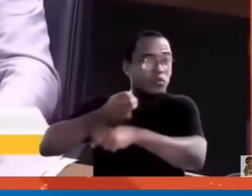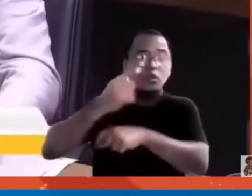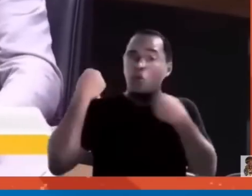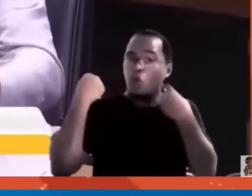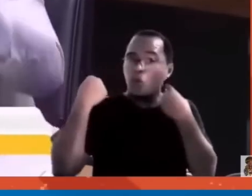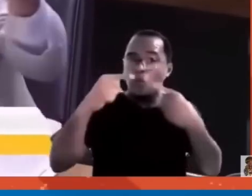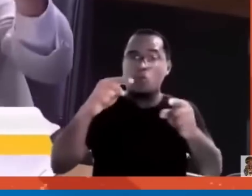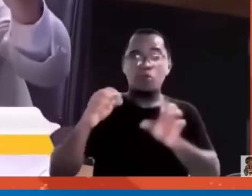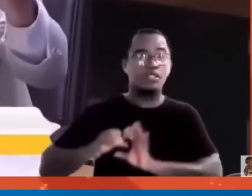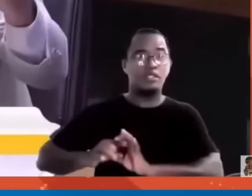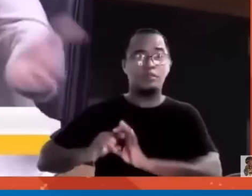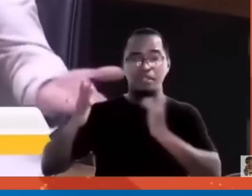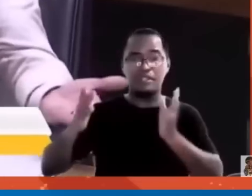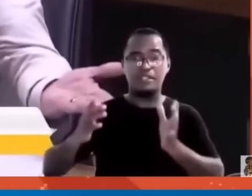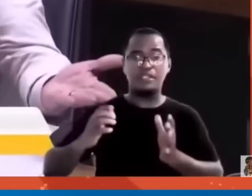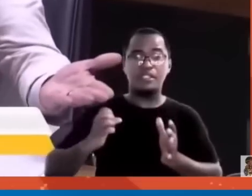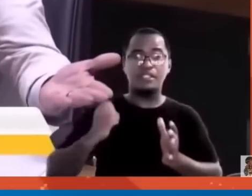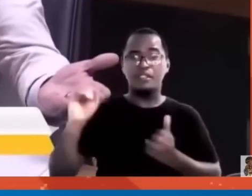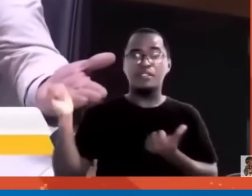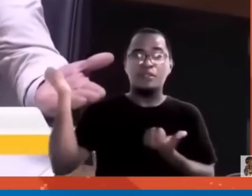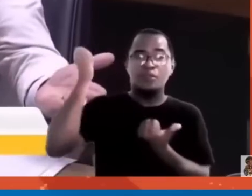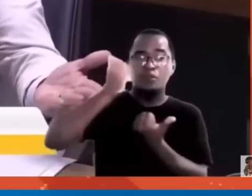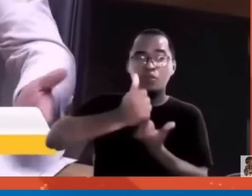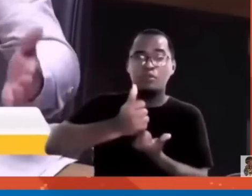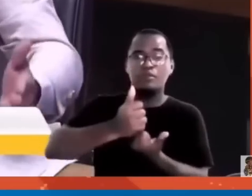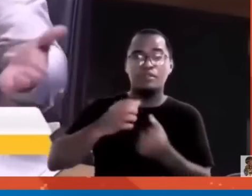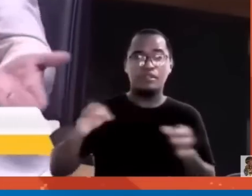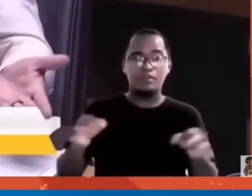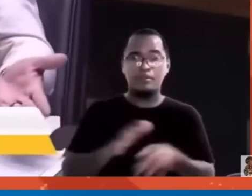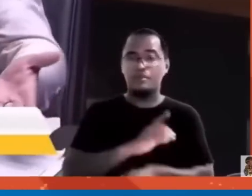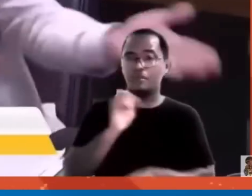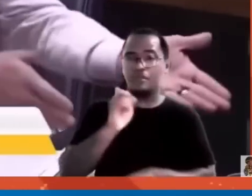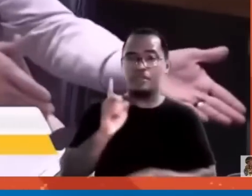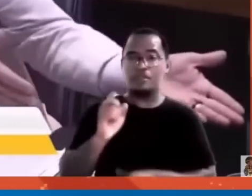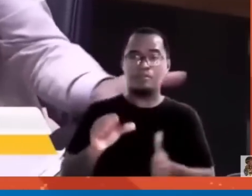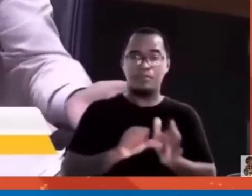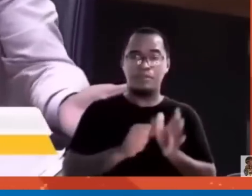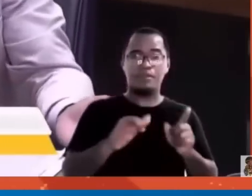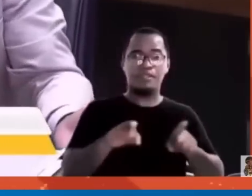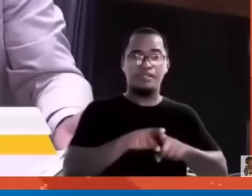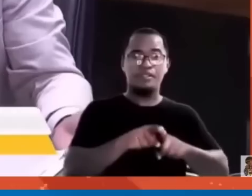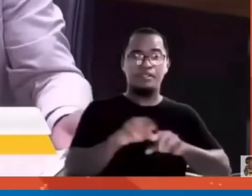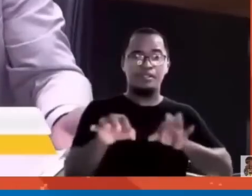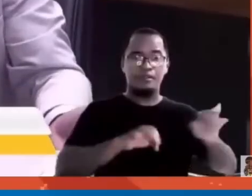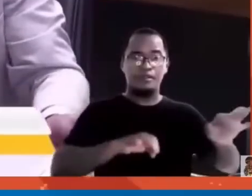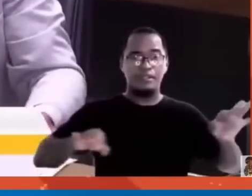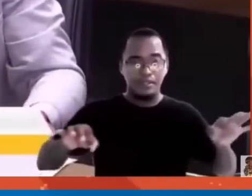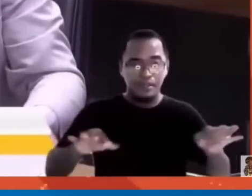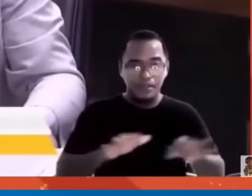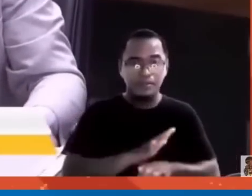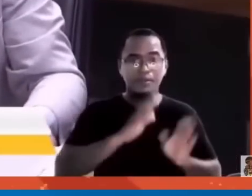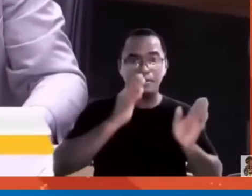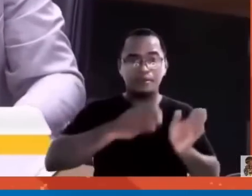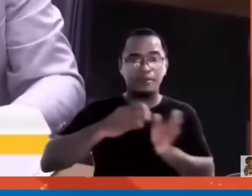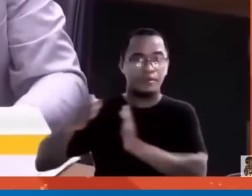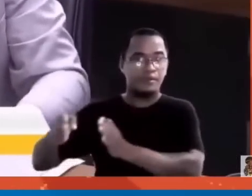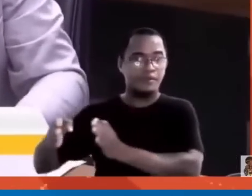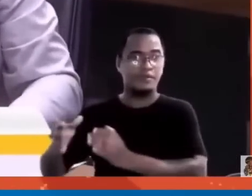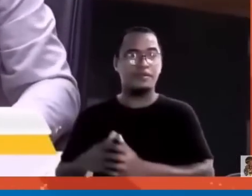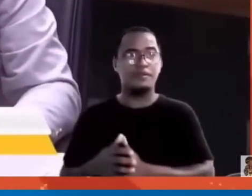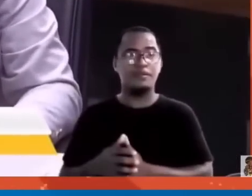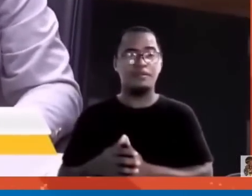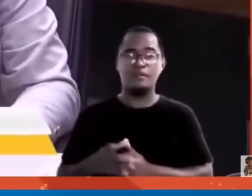que o golpe, obviamente que não foi golpe, porque não se concretizou, porque primeiro para ter um golpe tem que se concretizar. Não foi